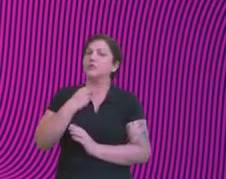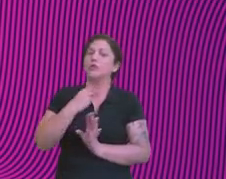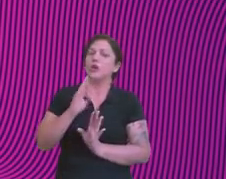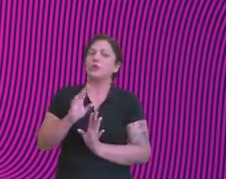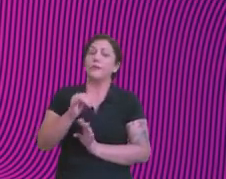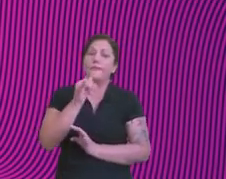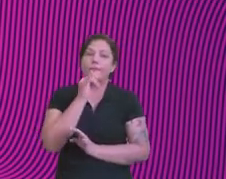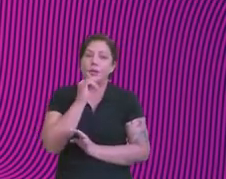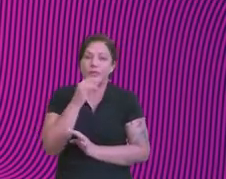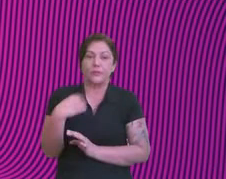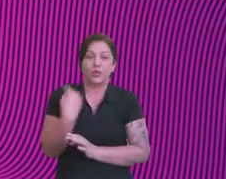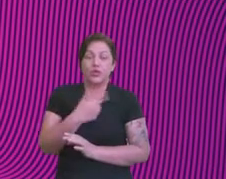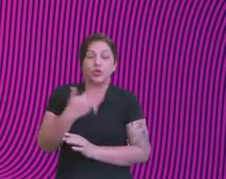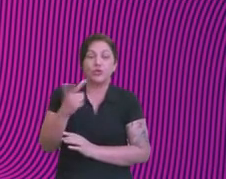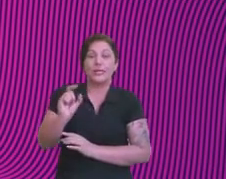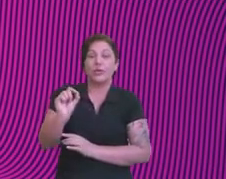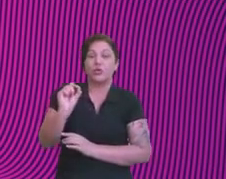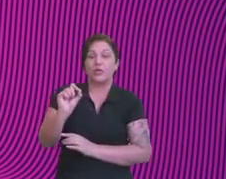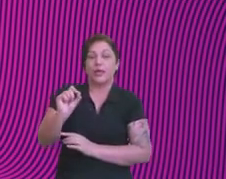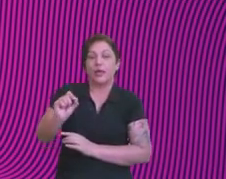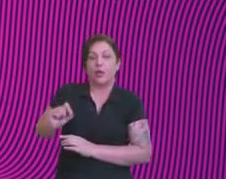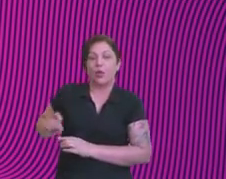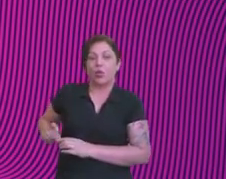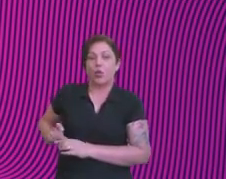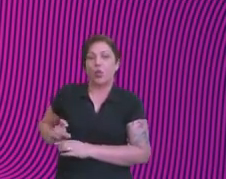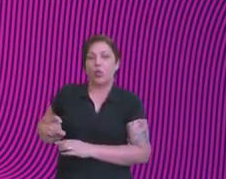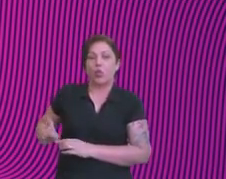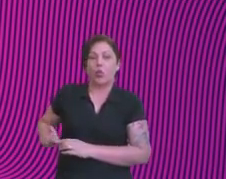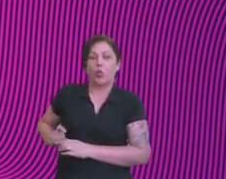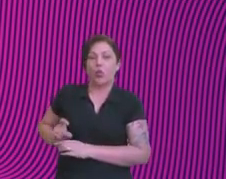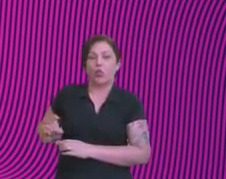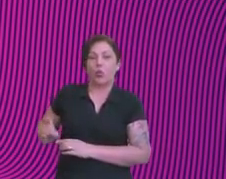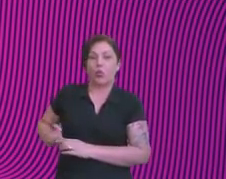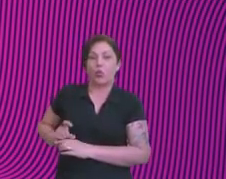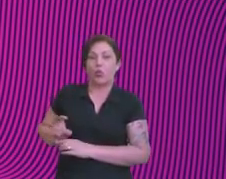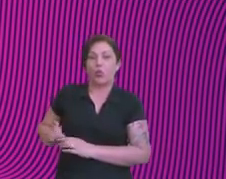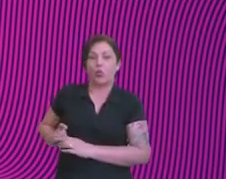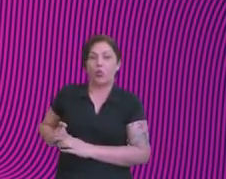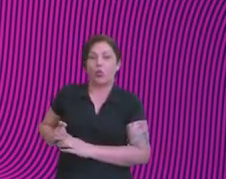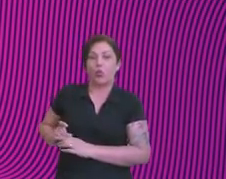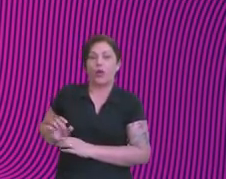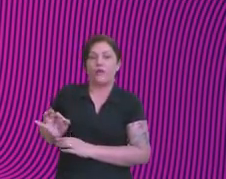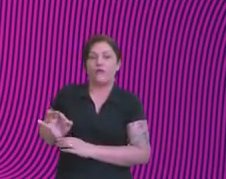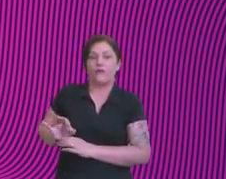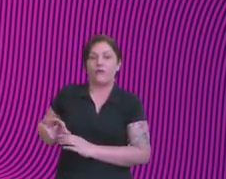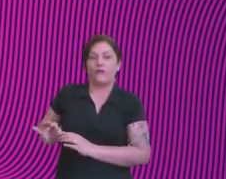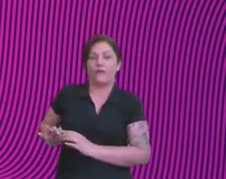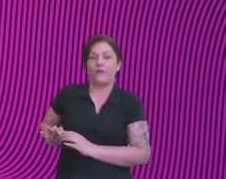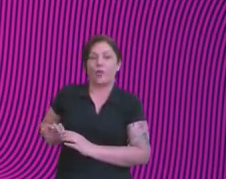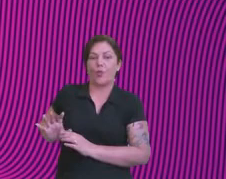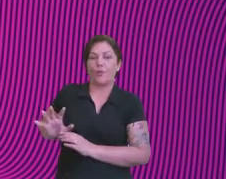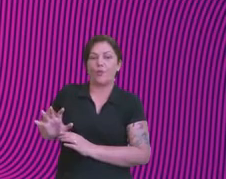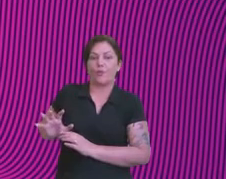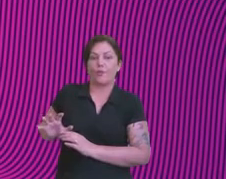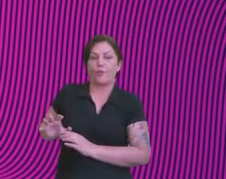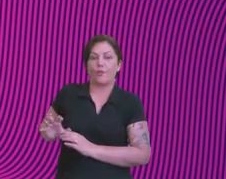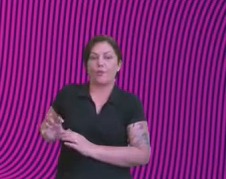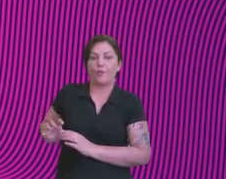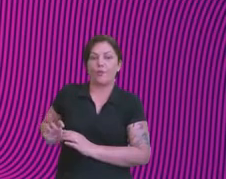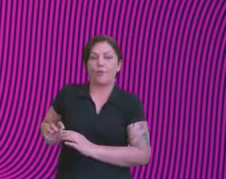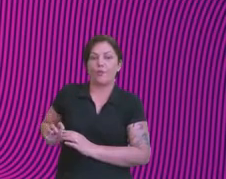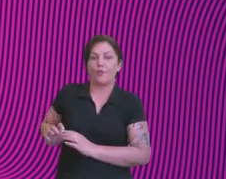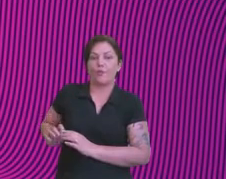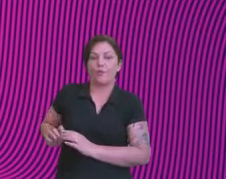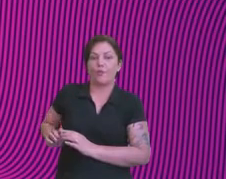a deprivação venosa que atualmente é feita, ou seja, embolização da veia porta e embolização das veias de drenagem, das veias